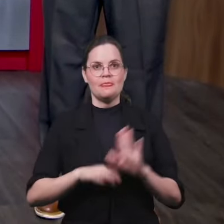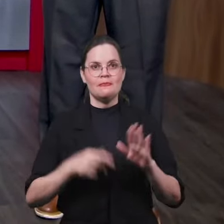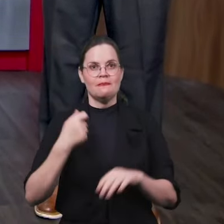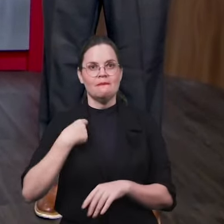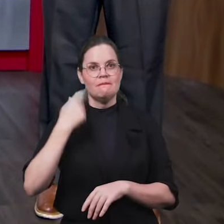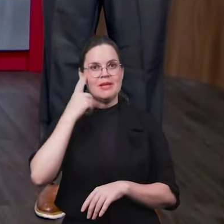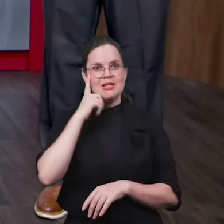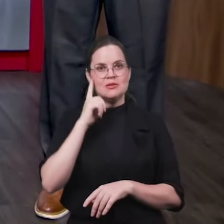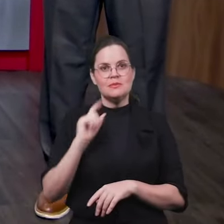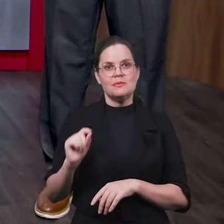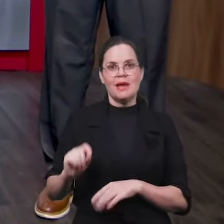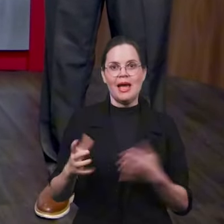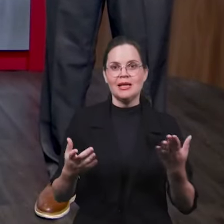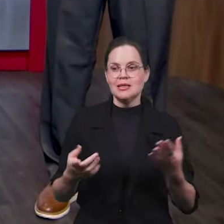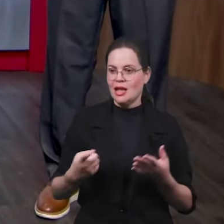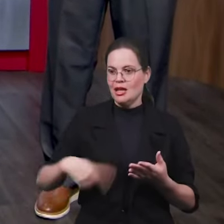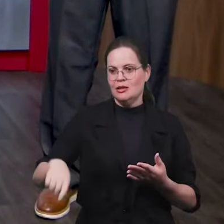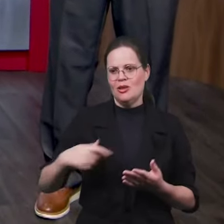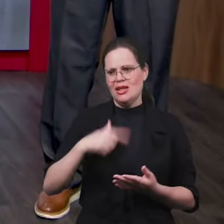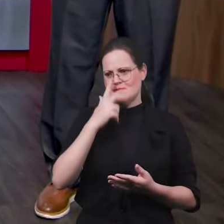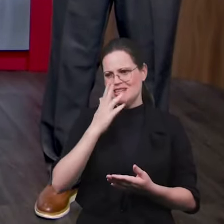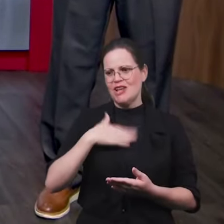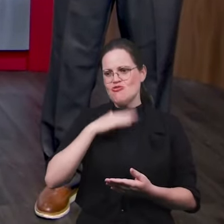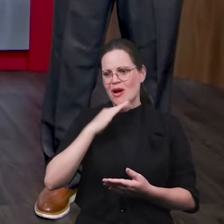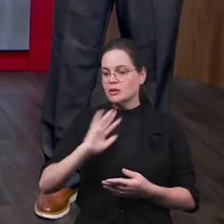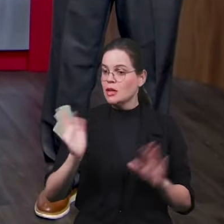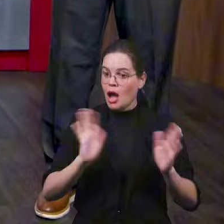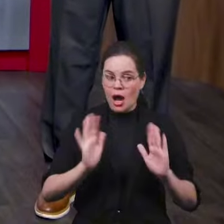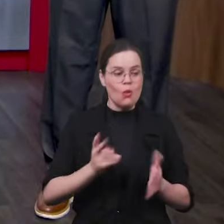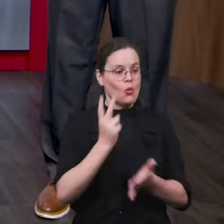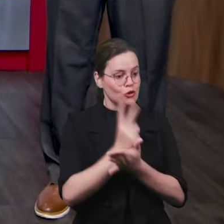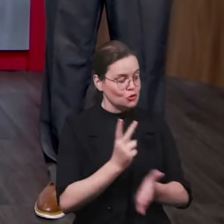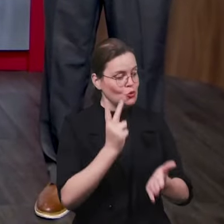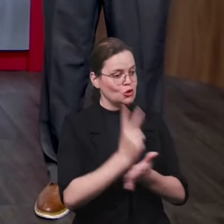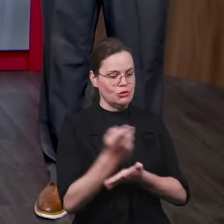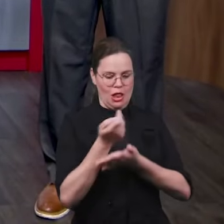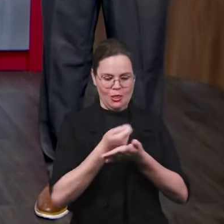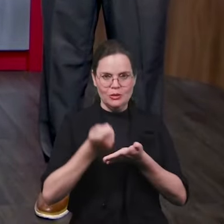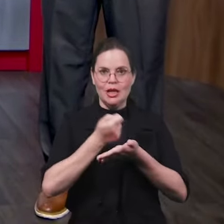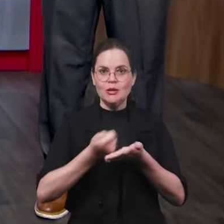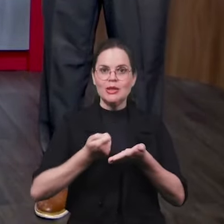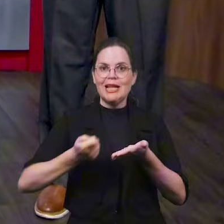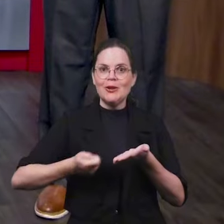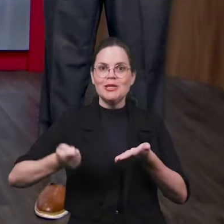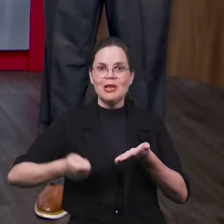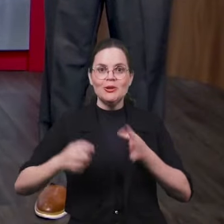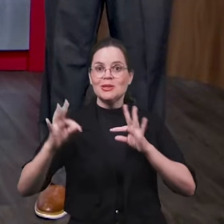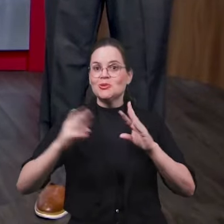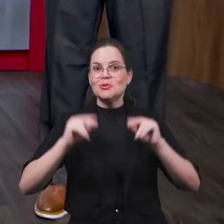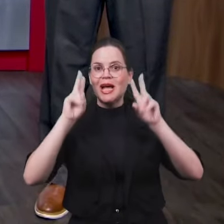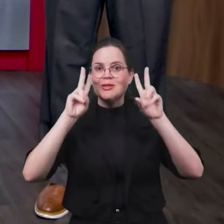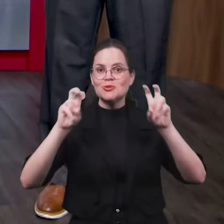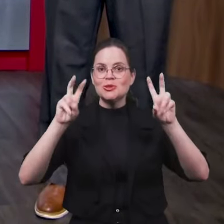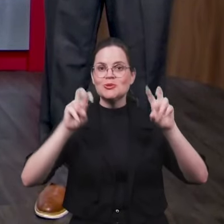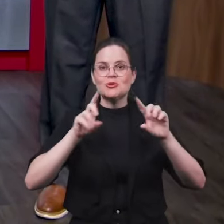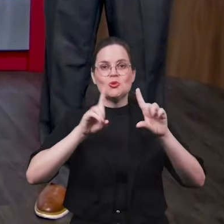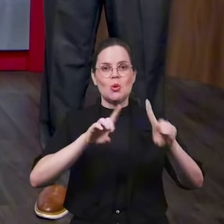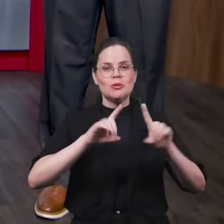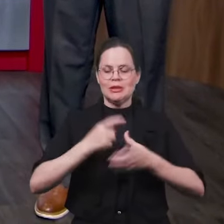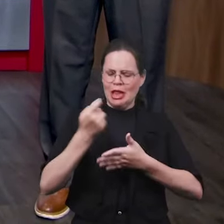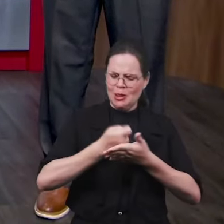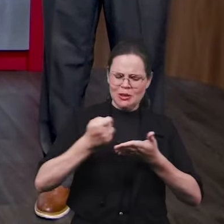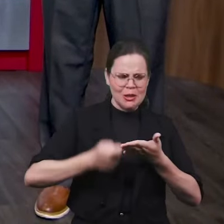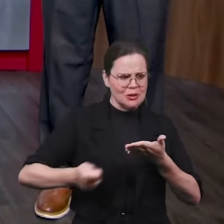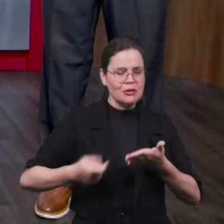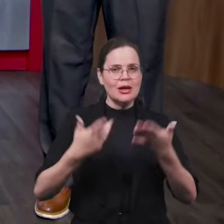vezes se pensamos que estamos cansando, não pare de falar, continue, todos anotam tudo o tempo todo e querem